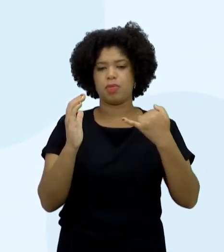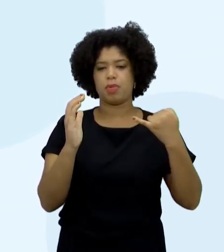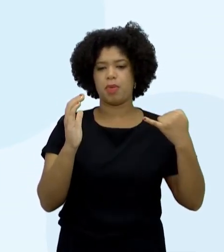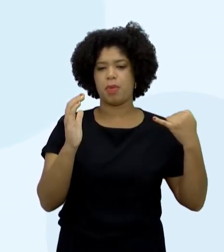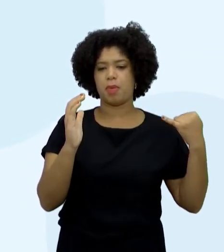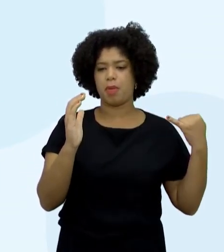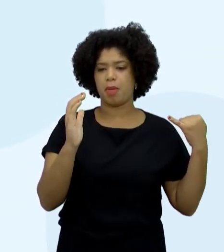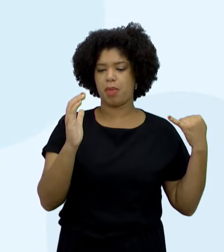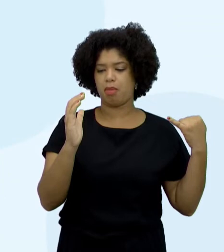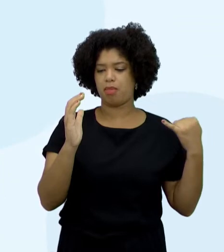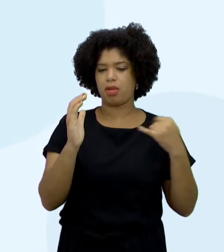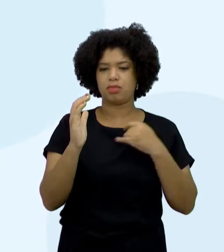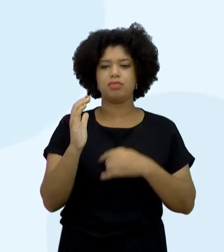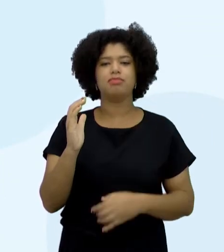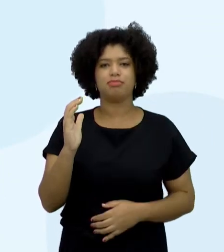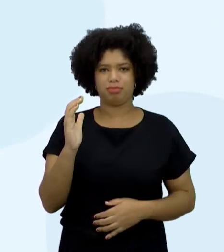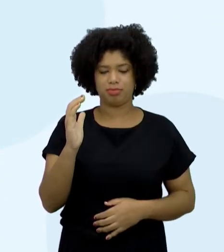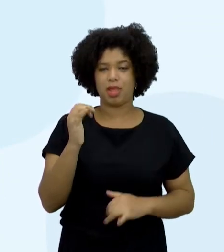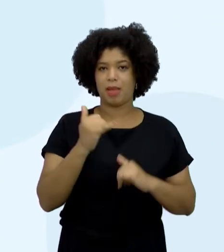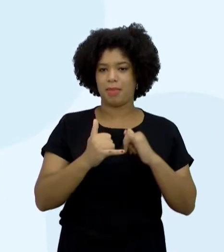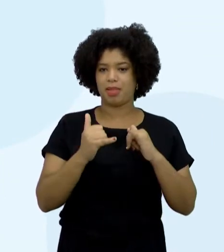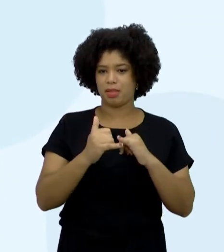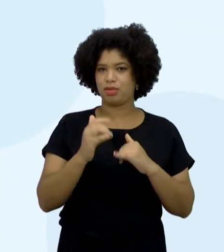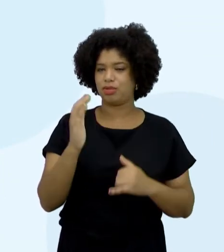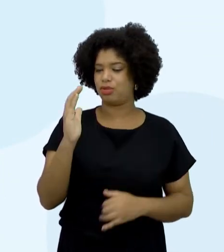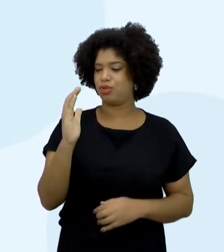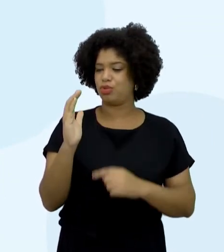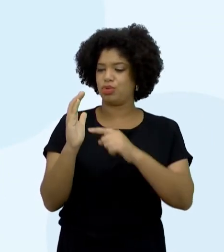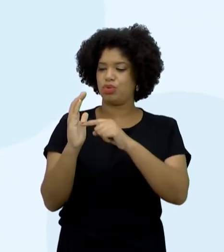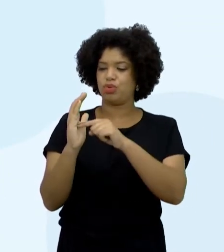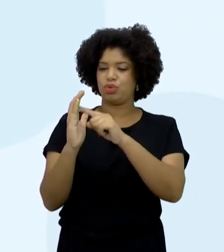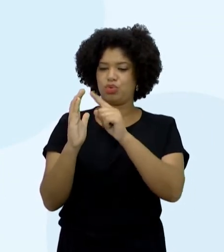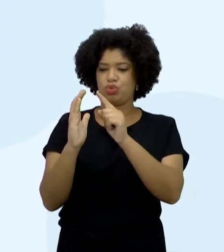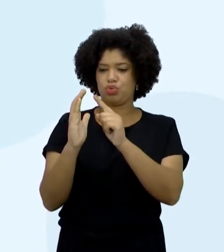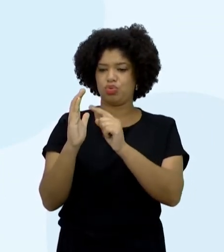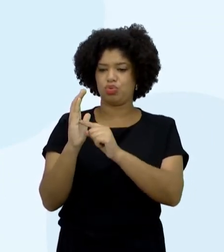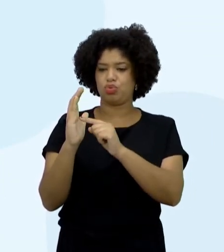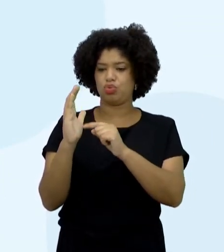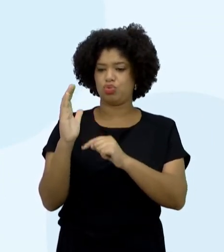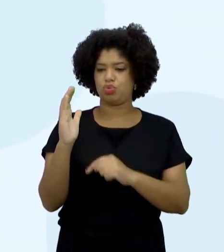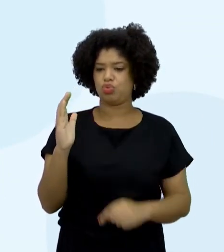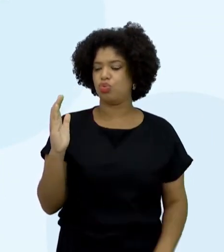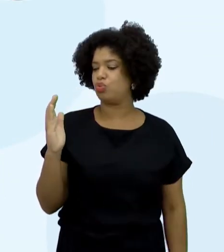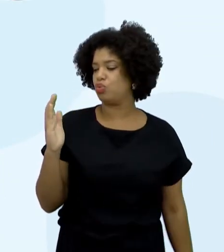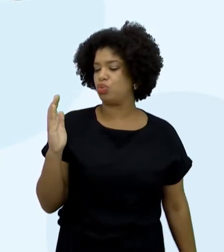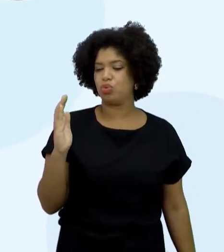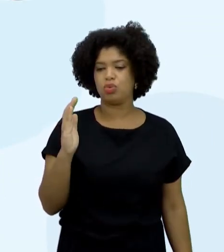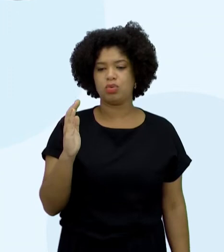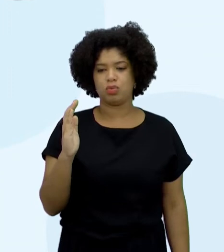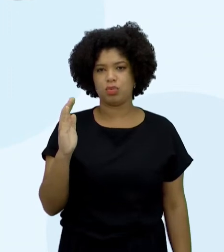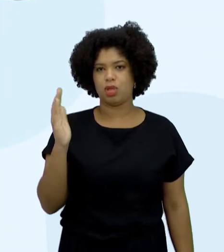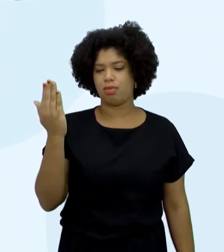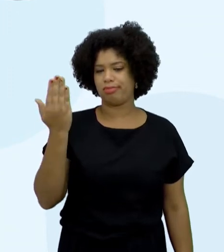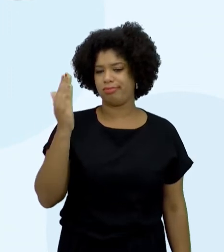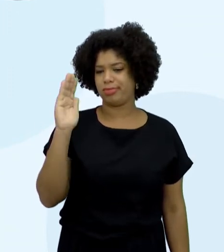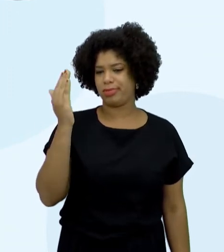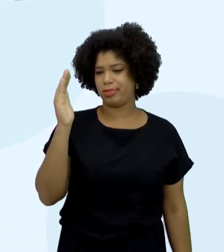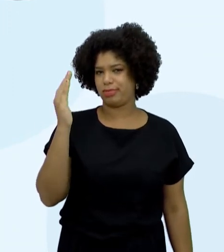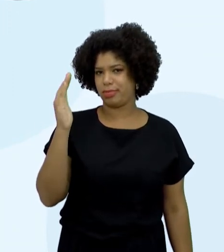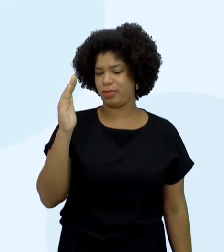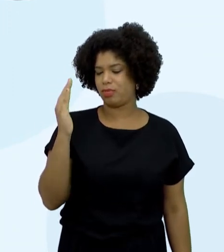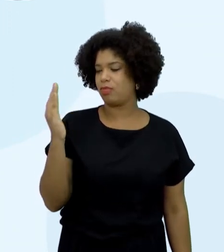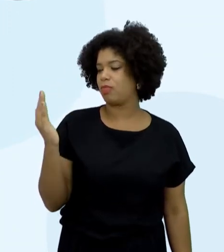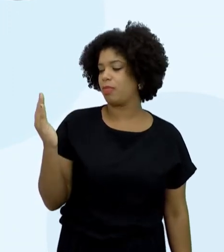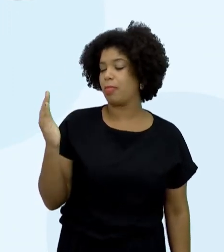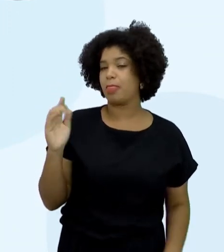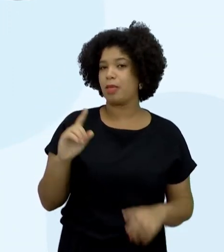meio. E aí se você tem esse eixo aqui bonitinho, dividindo o espelho ao meio, e um